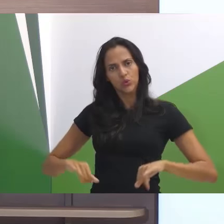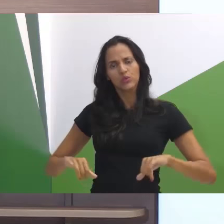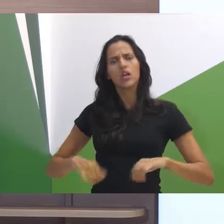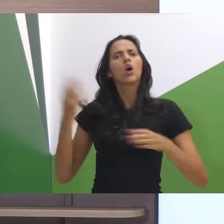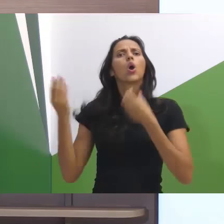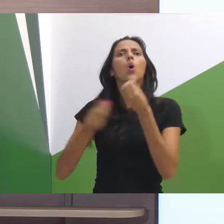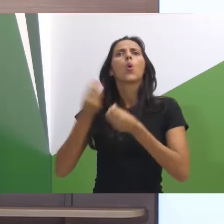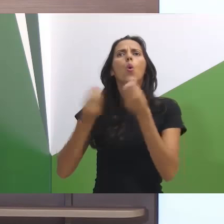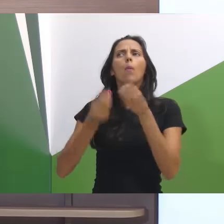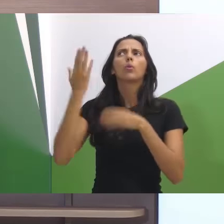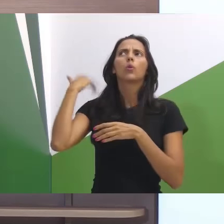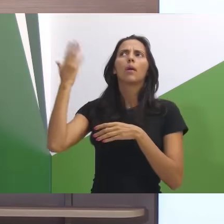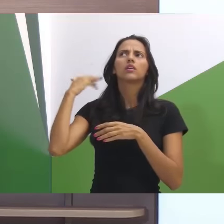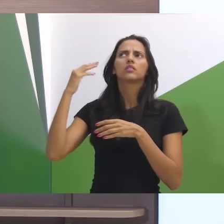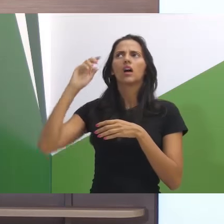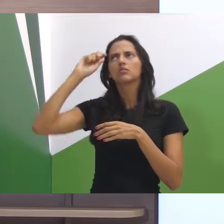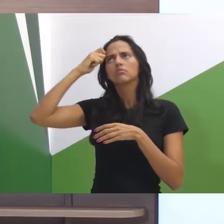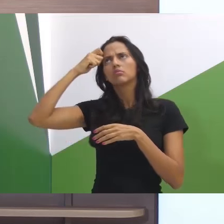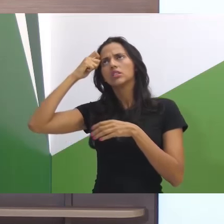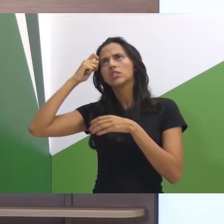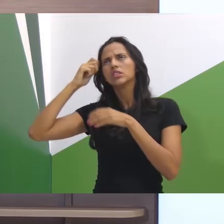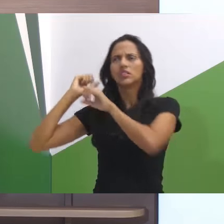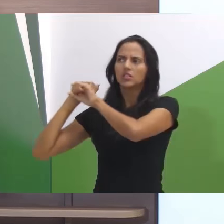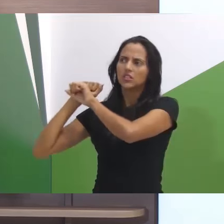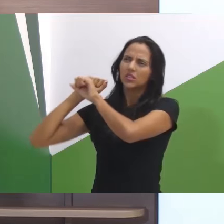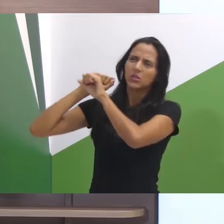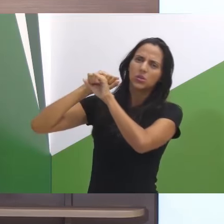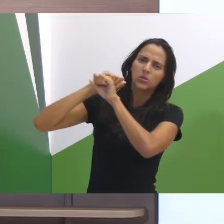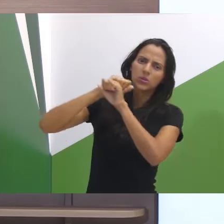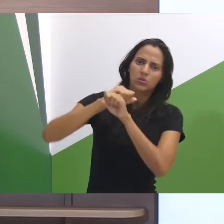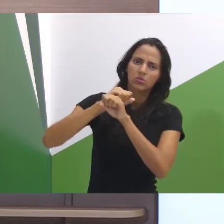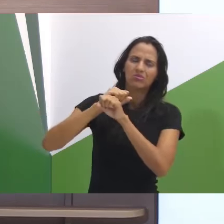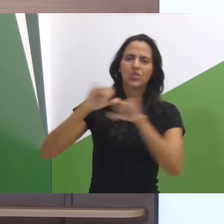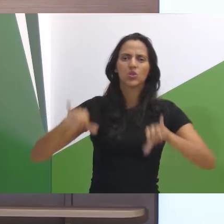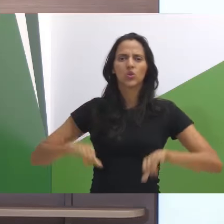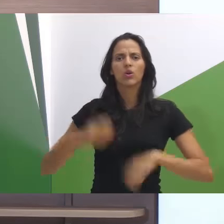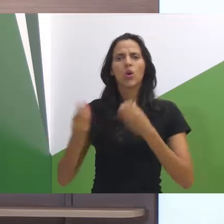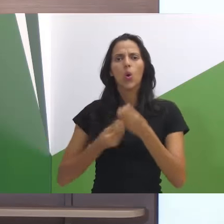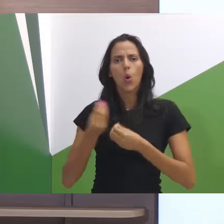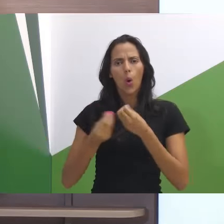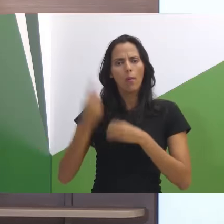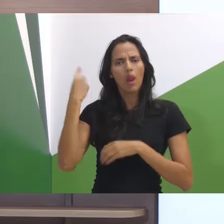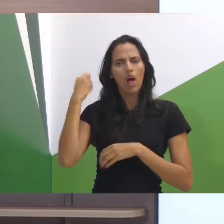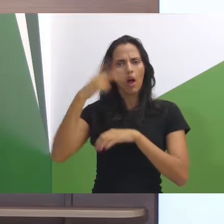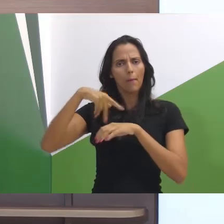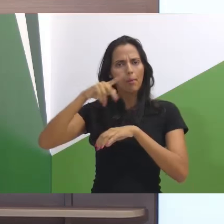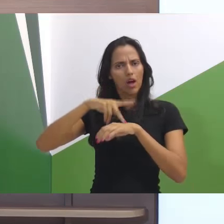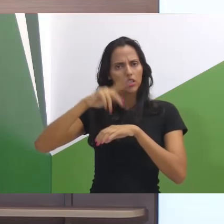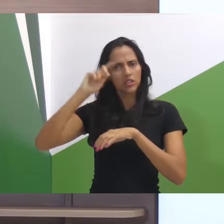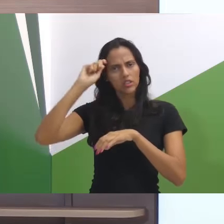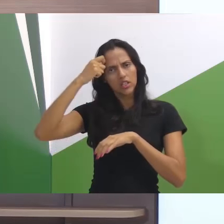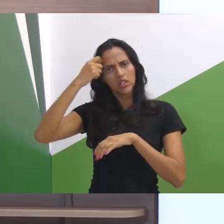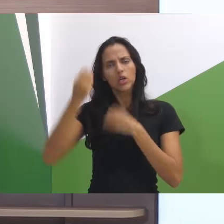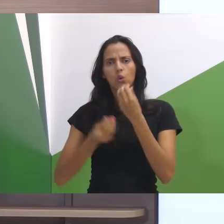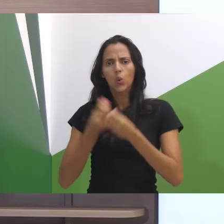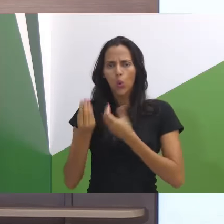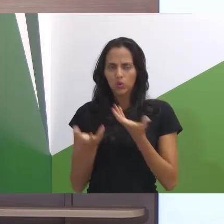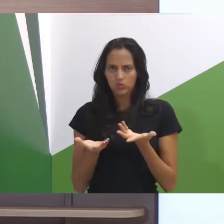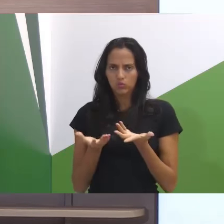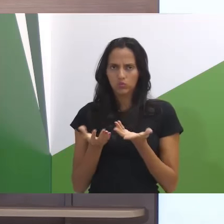praticava escravidão também Sim Mas a escravidão na África Ela era Ela tinha